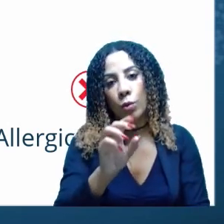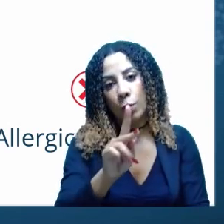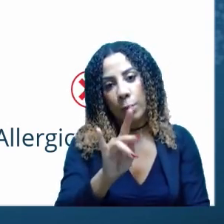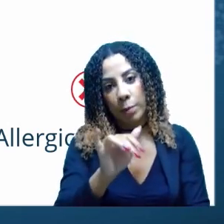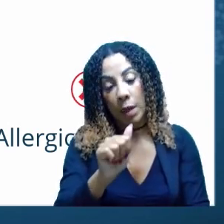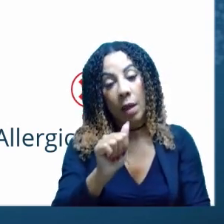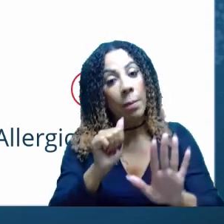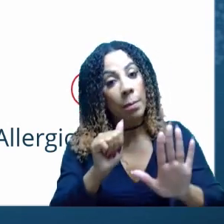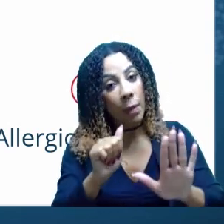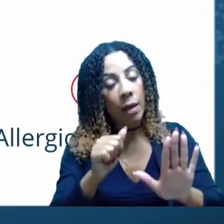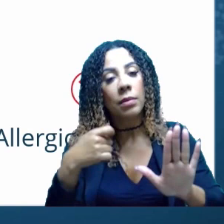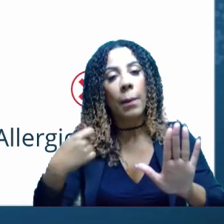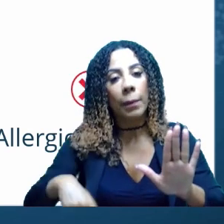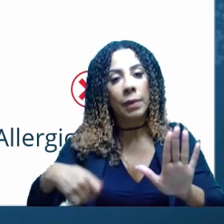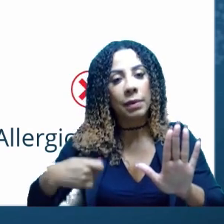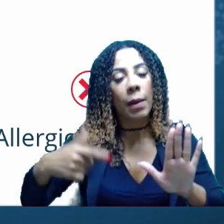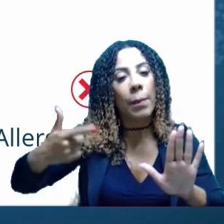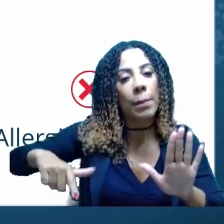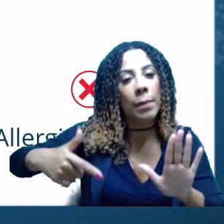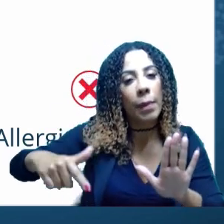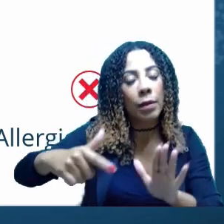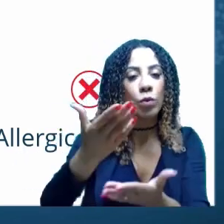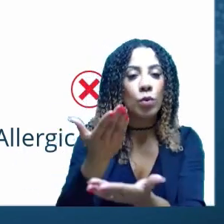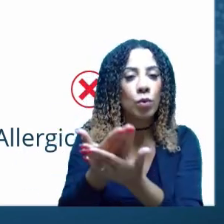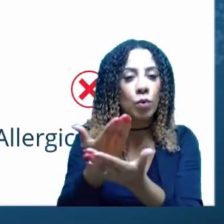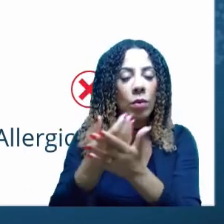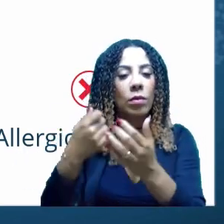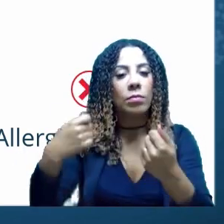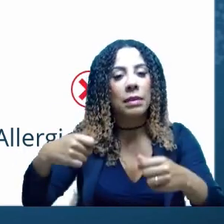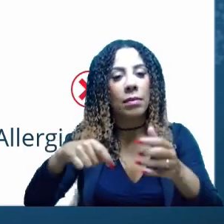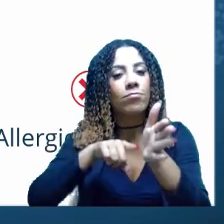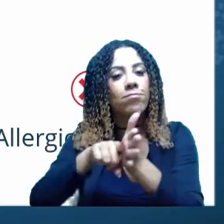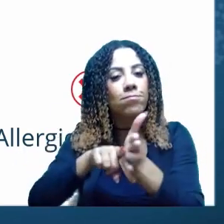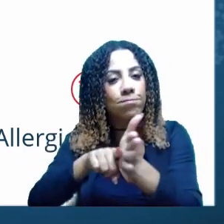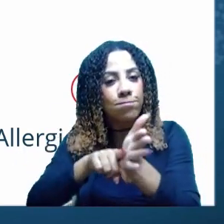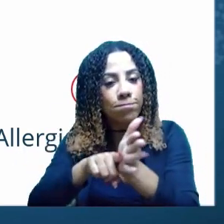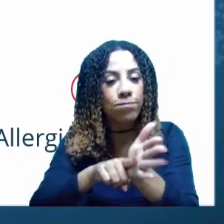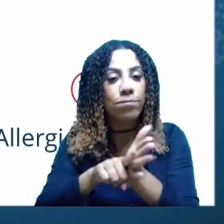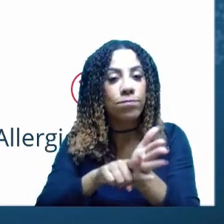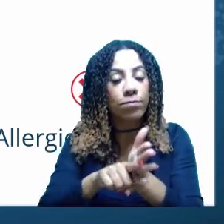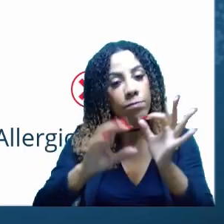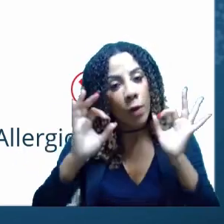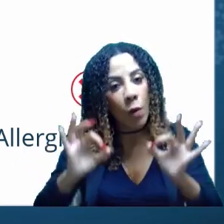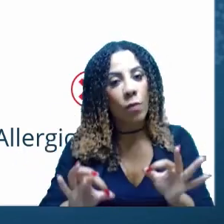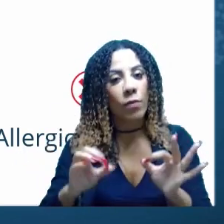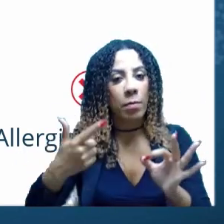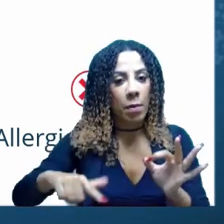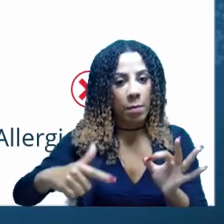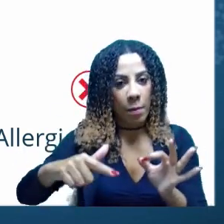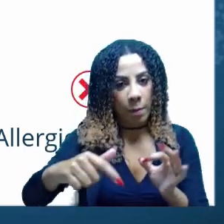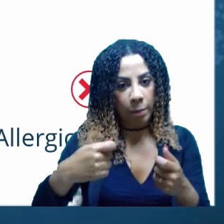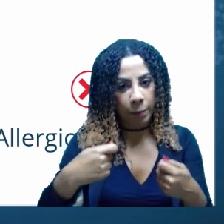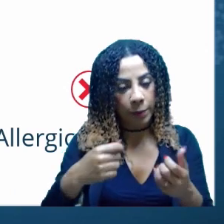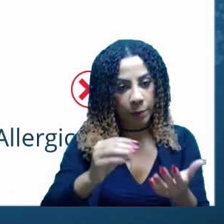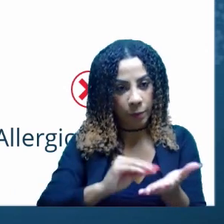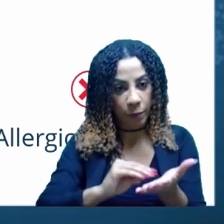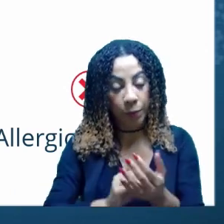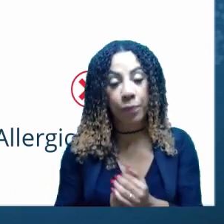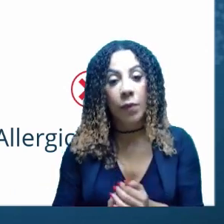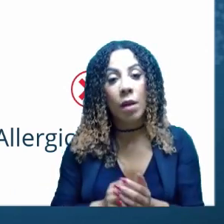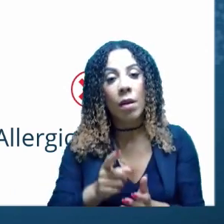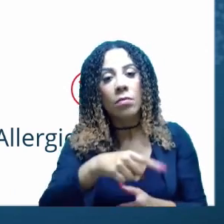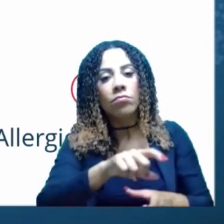devem ser investigados, novas abordagens devem ser realizadas. Apesar desses indivíduos atópicos apresentarem